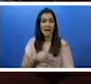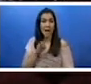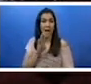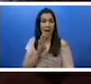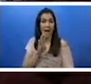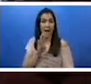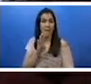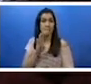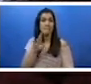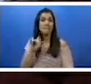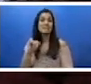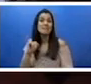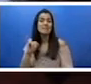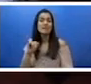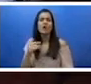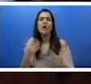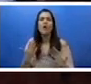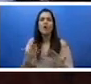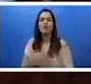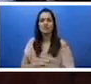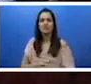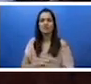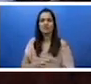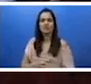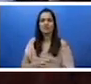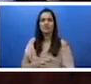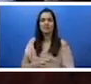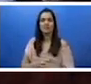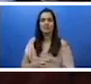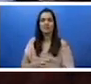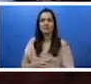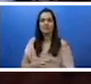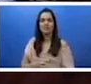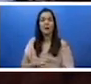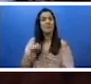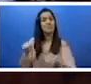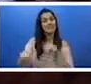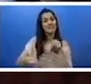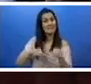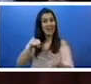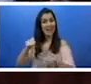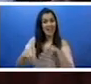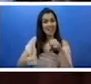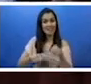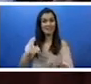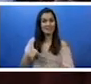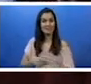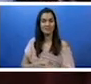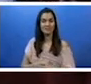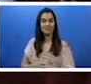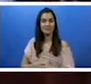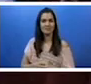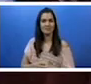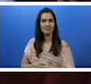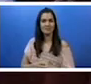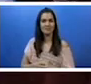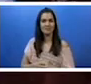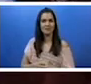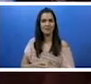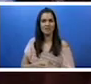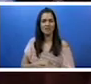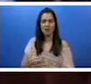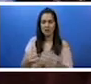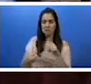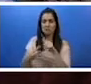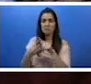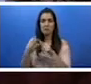com o ba, é o bi. Bi é o B com I. Muito bem, a bicicleta. E agora, sobrou